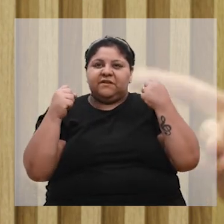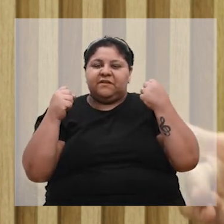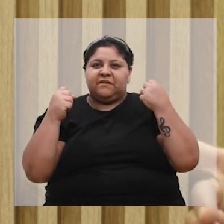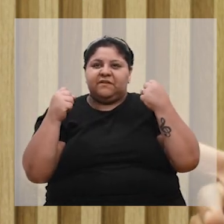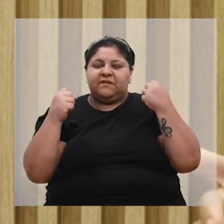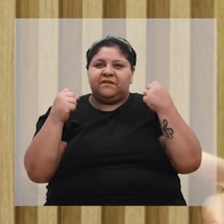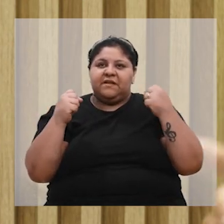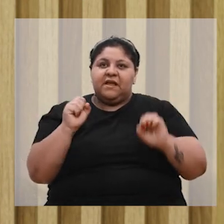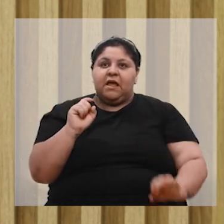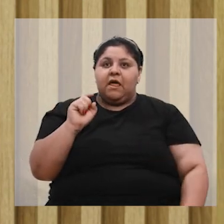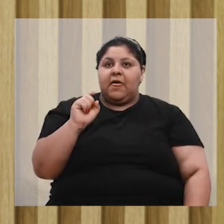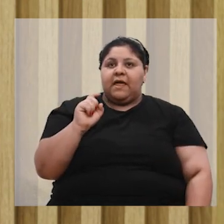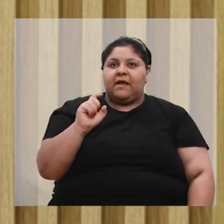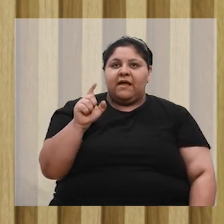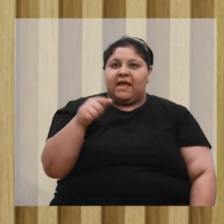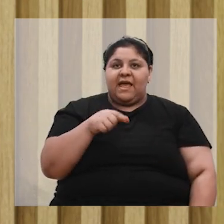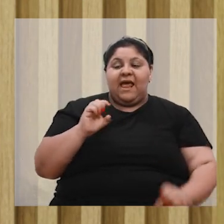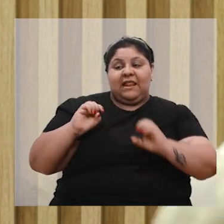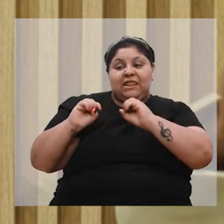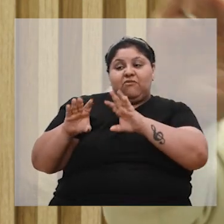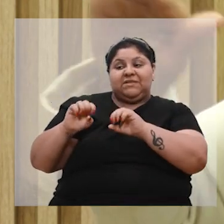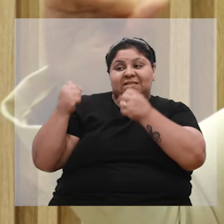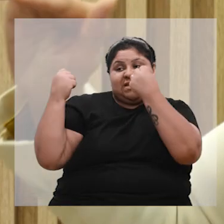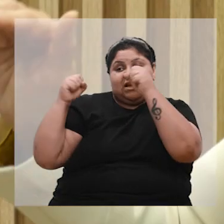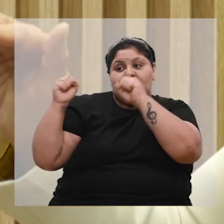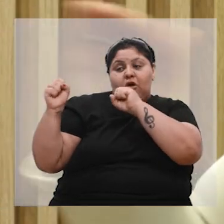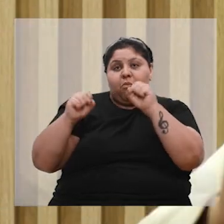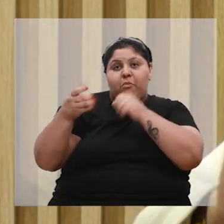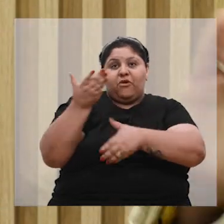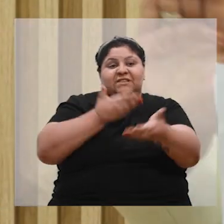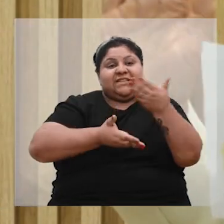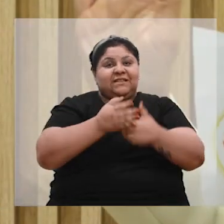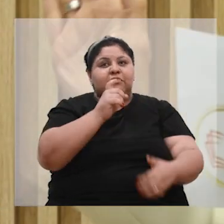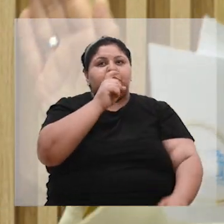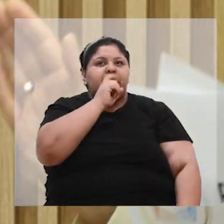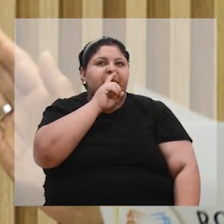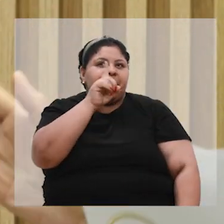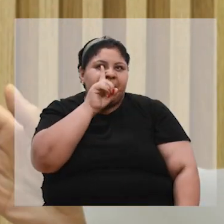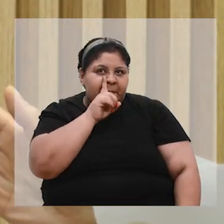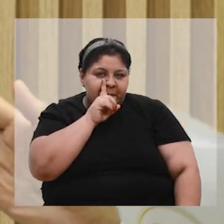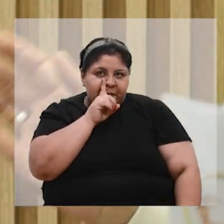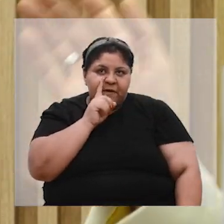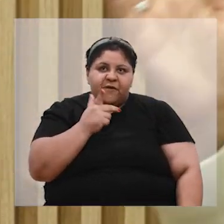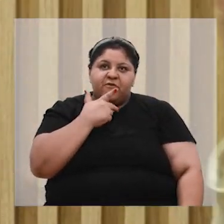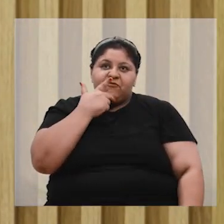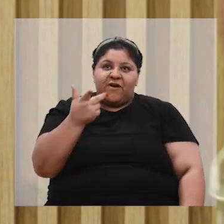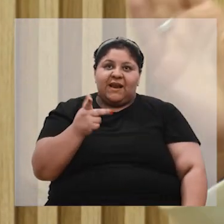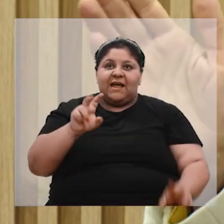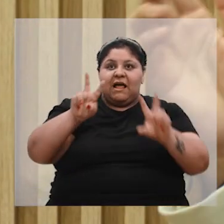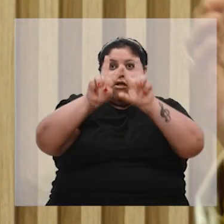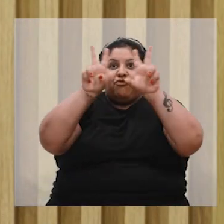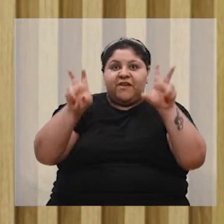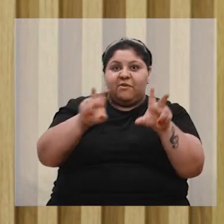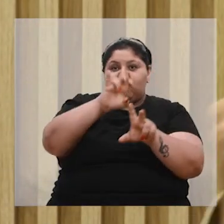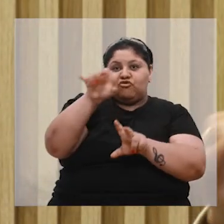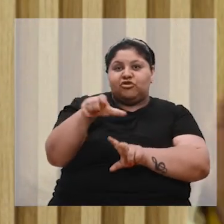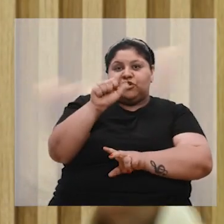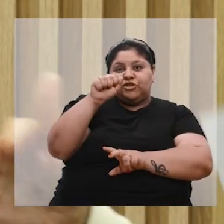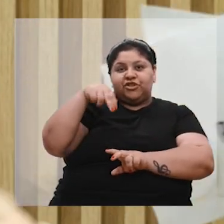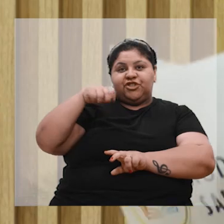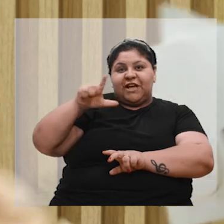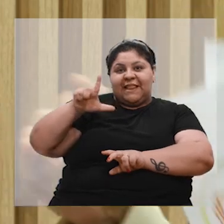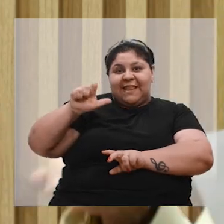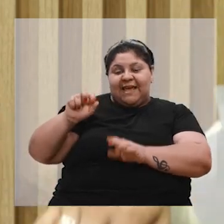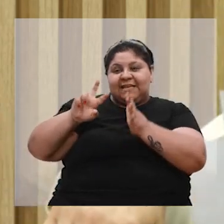física, a Cris, ela pode, então ela não dá essa aula, então ela pode atender os pais. Quando se diz janelas, é o tempo que o prof